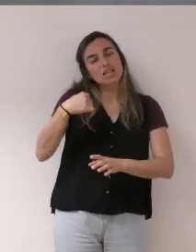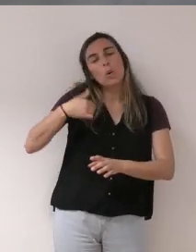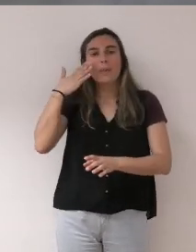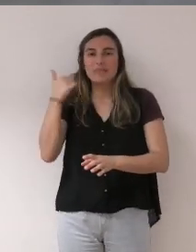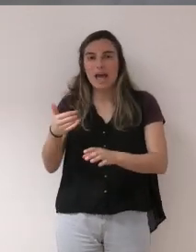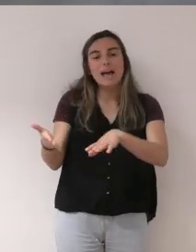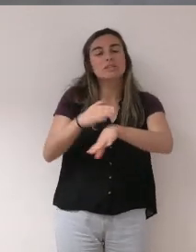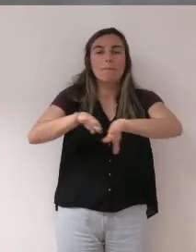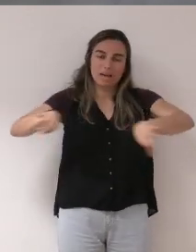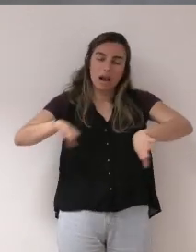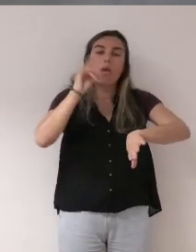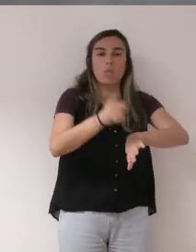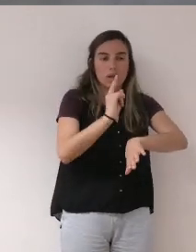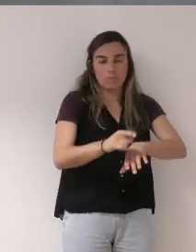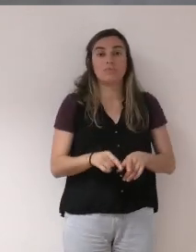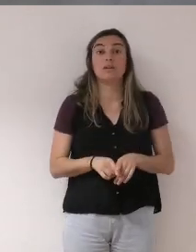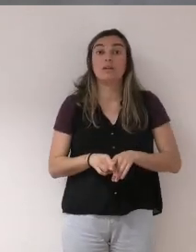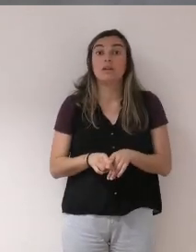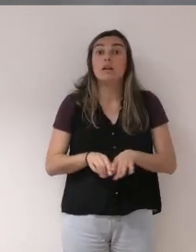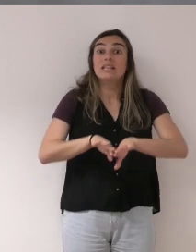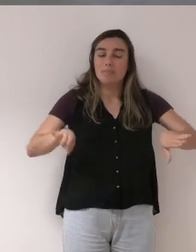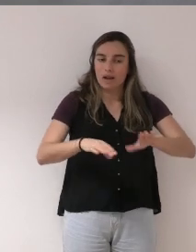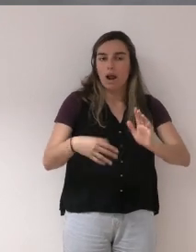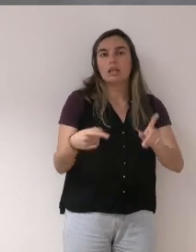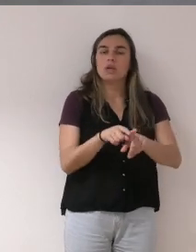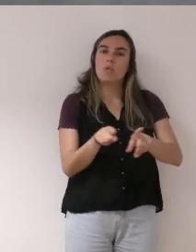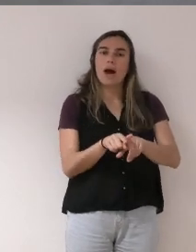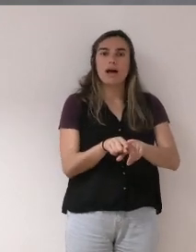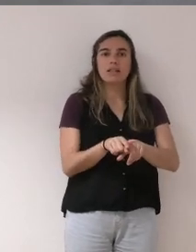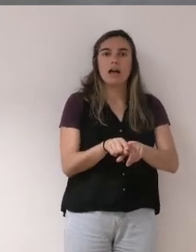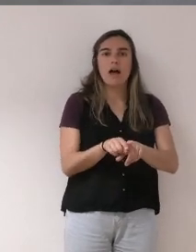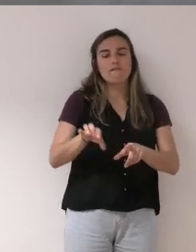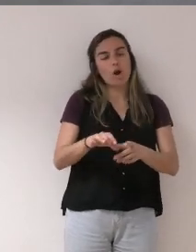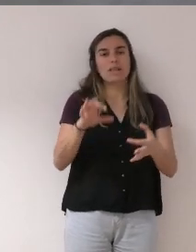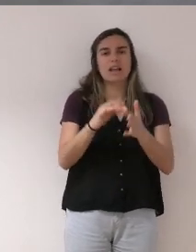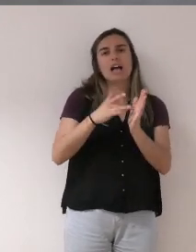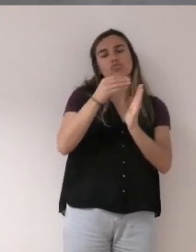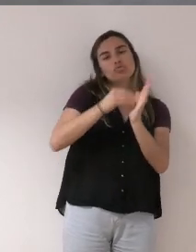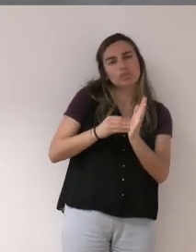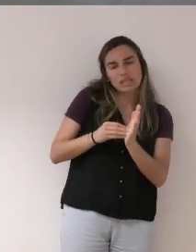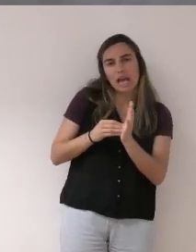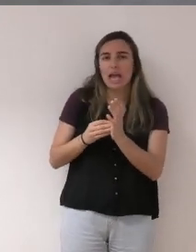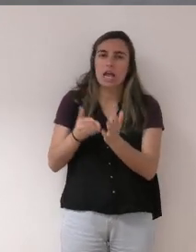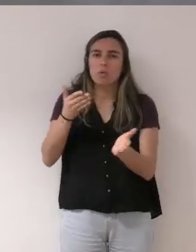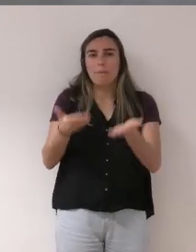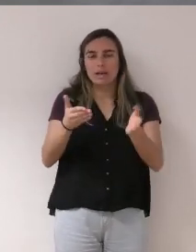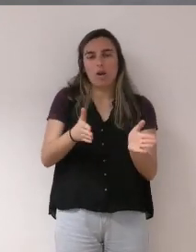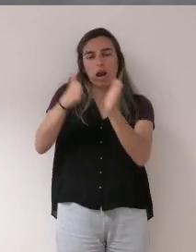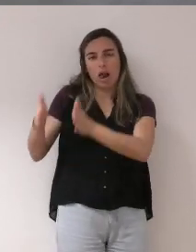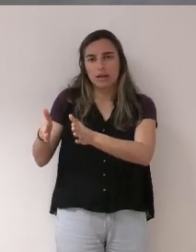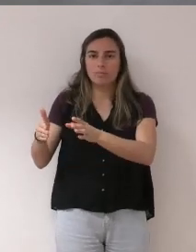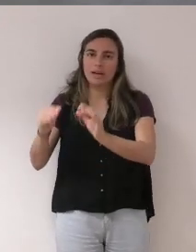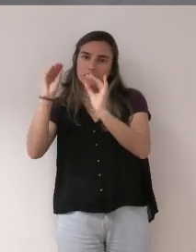de separar aquilo que era um registro mais assumidamente literário daquilo que seria um registro ensaístico